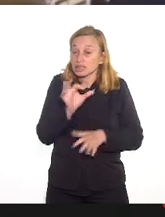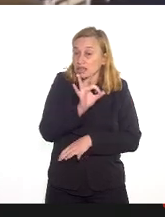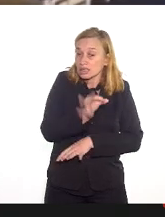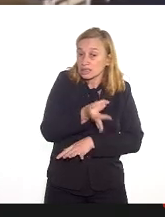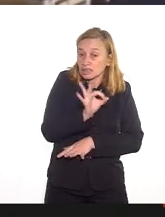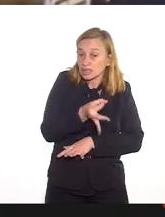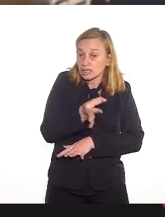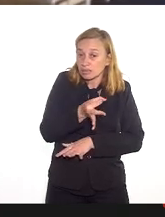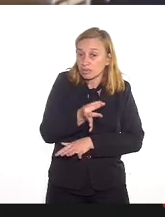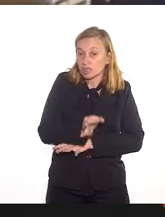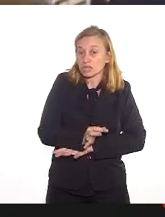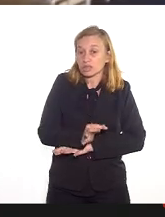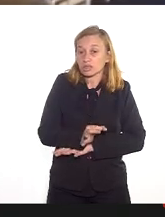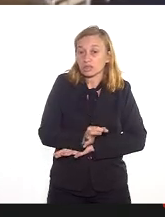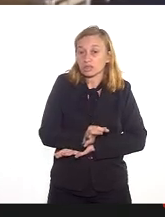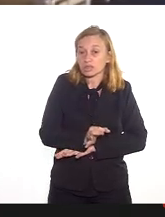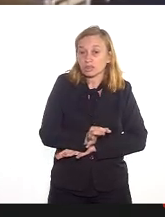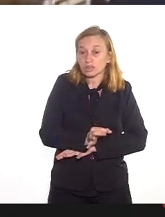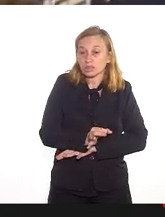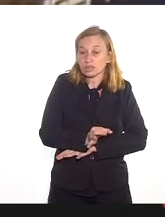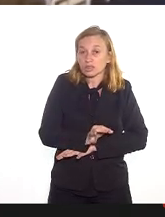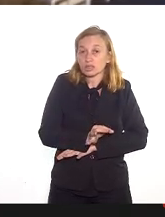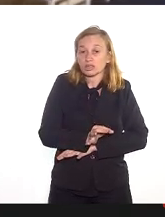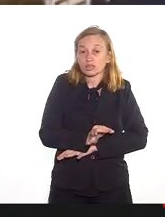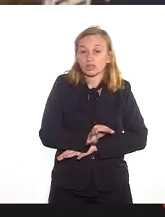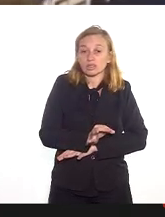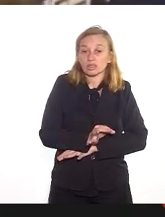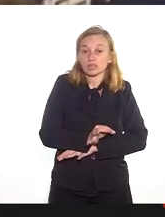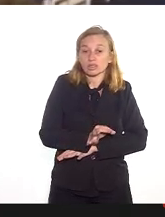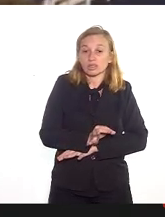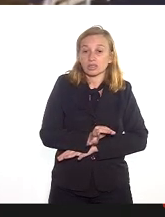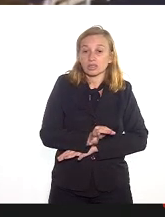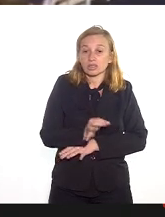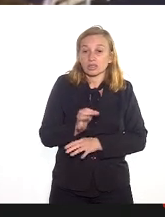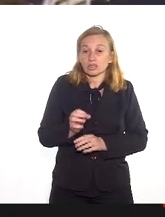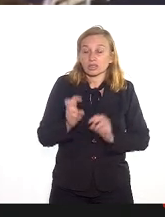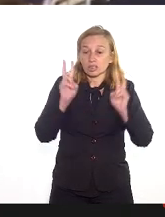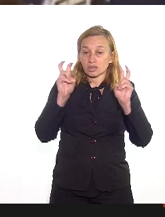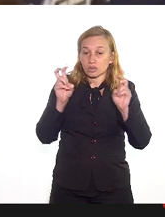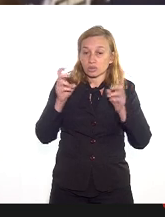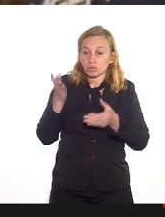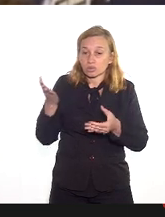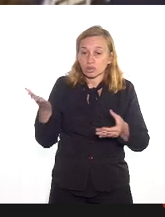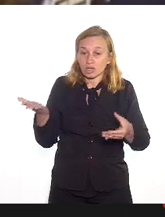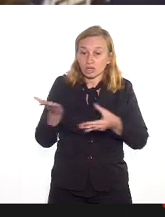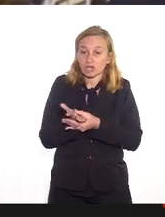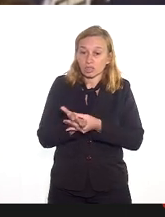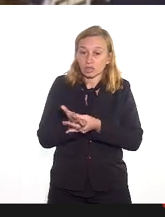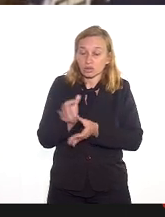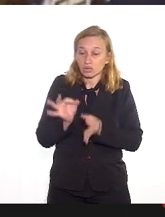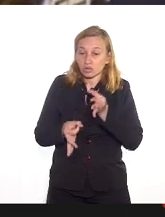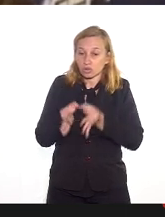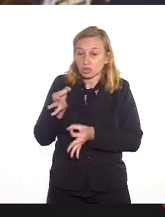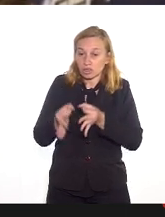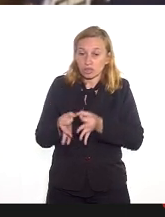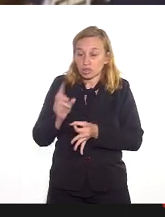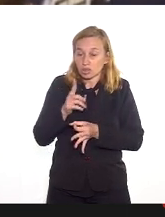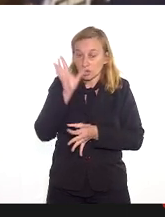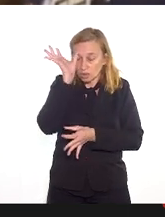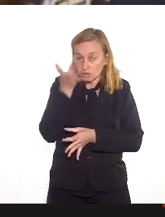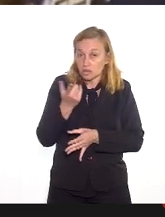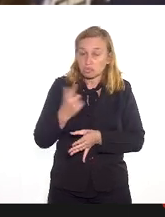certamente existem litígios judiciais ainda não resolvidos aí por trás, e nós